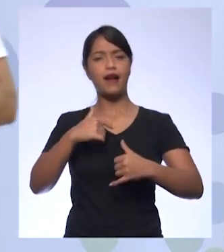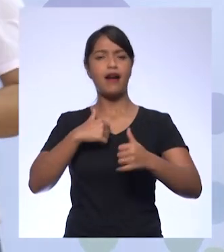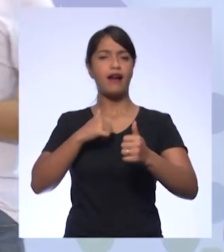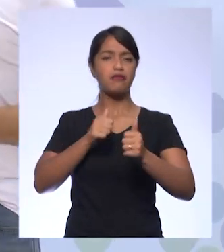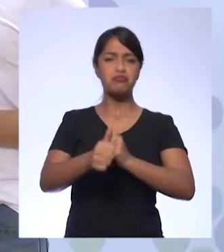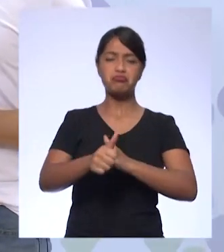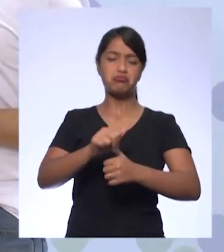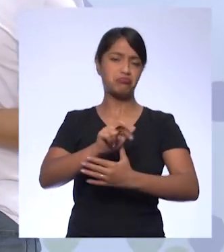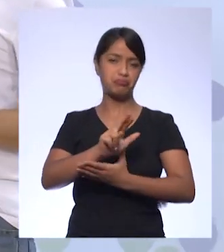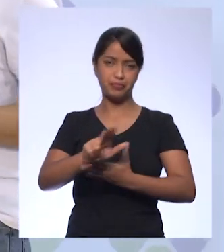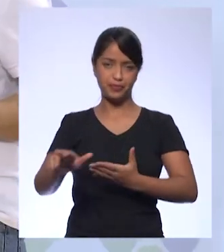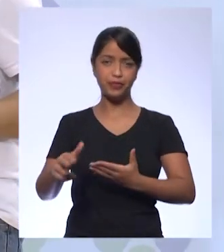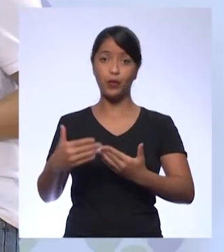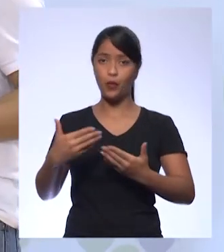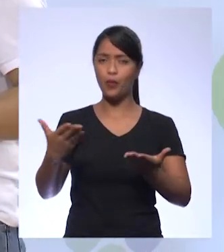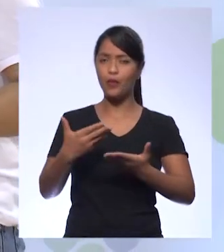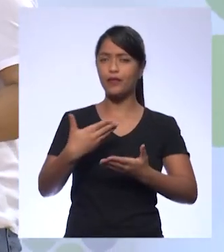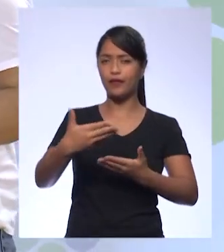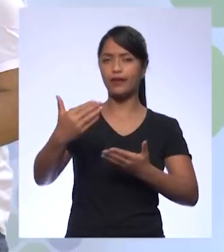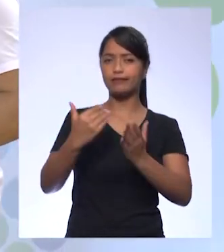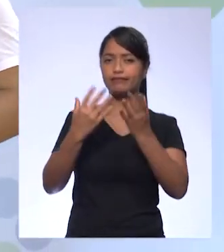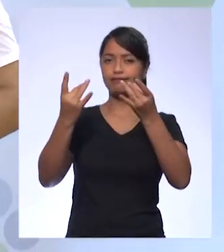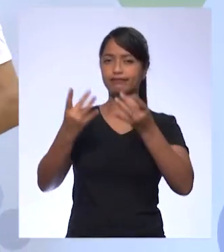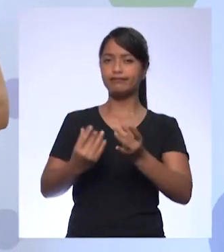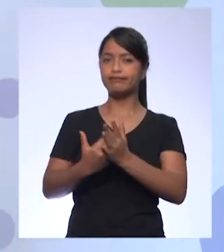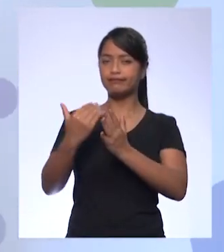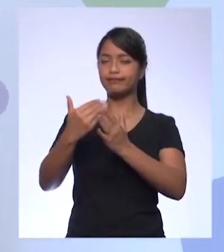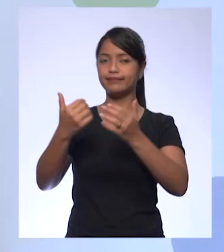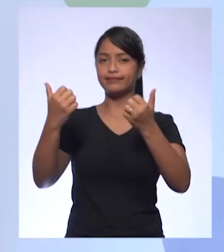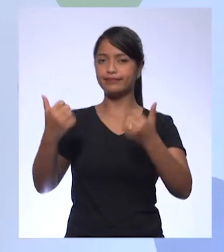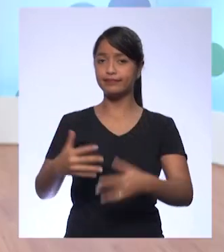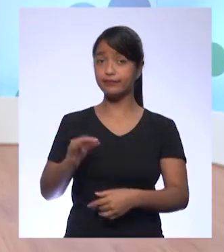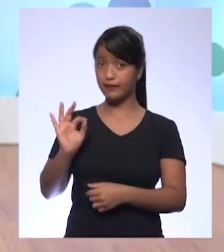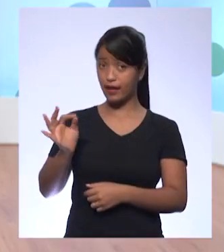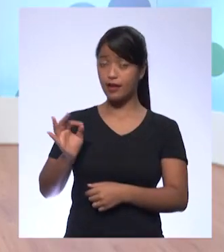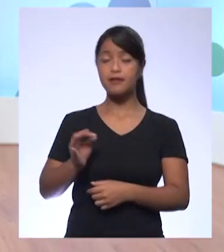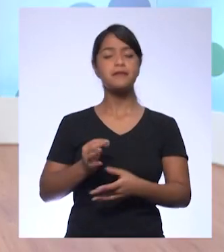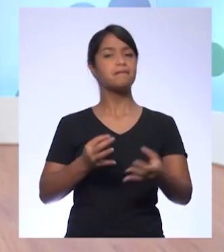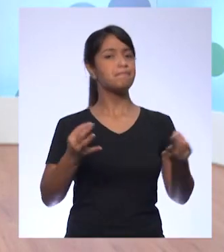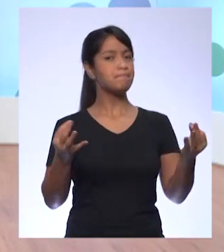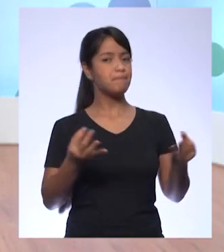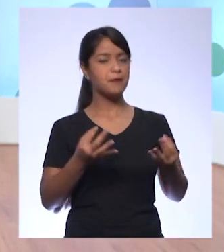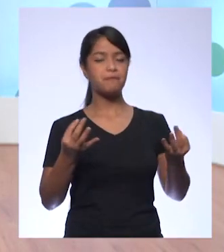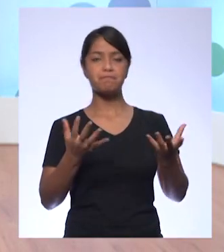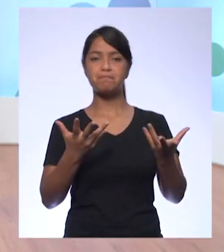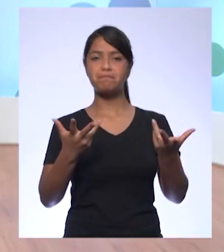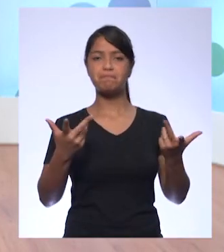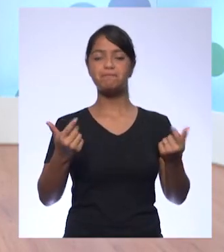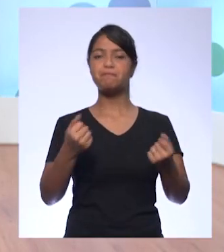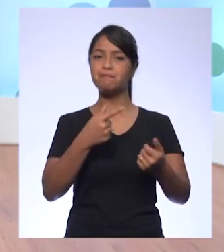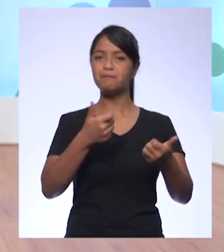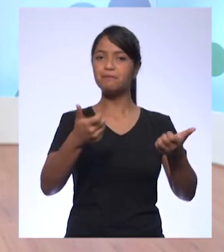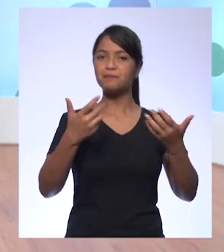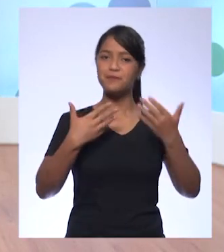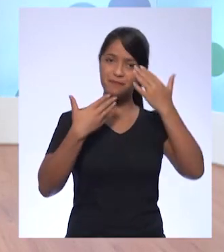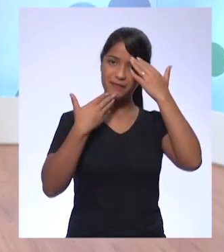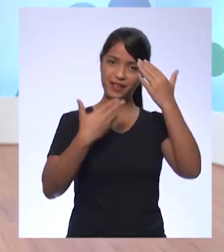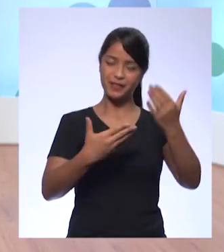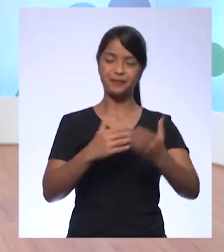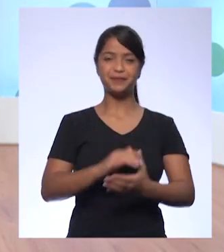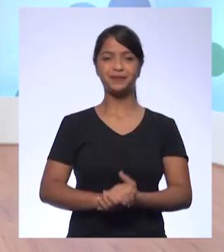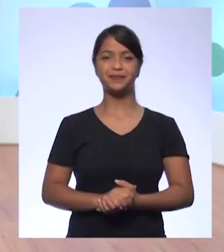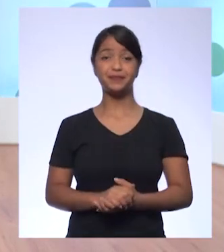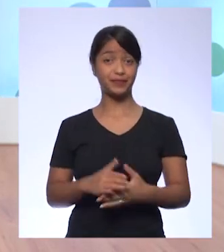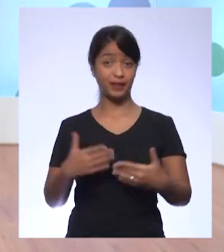vai fechar na aula de hoje. Certo, Edjoel? Perfeito, professor. Maravilhoso. Obrigado aí pela sua explicação. Pessoal, então assim,